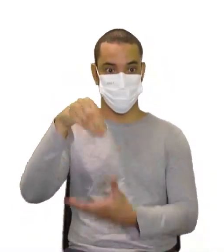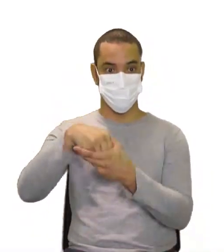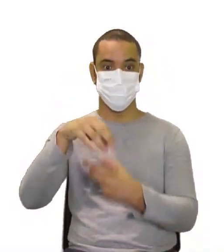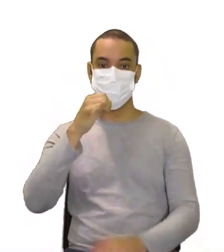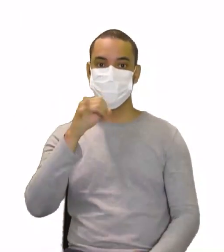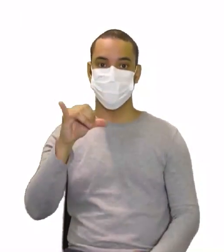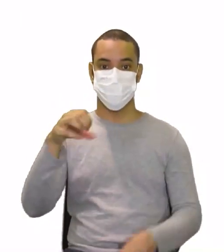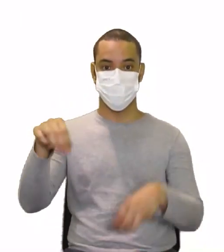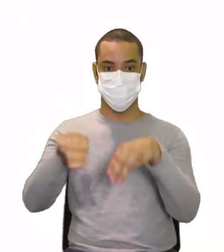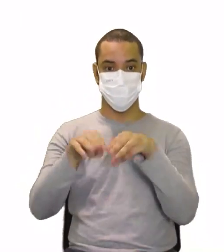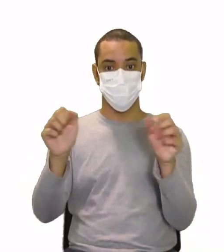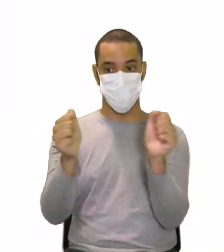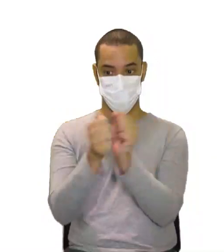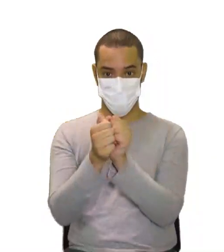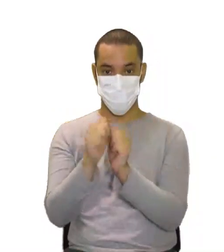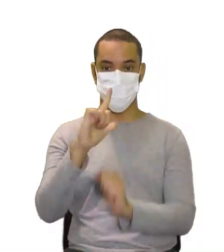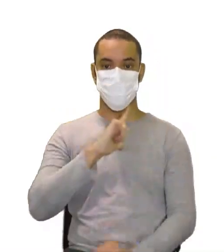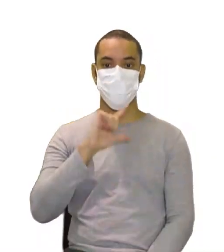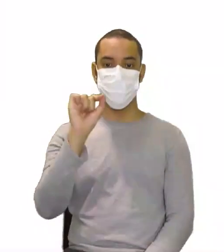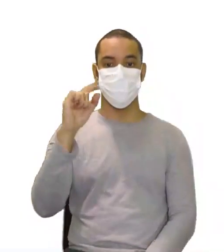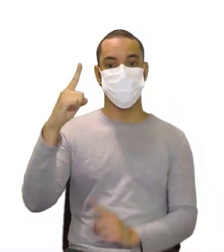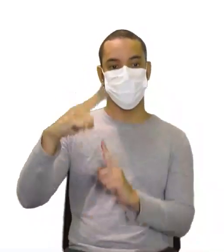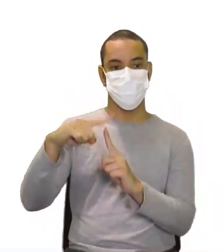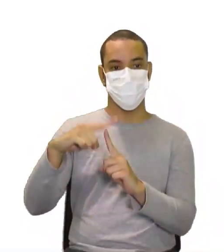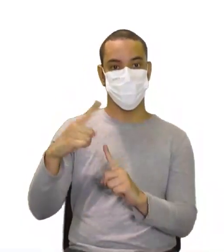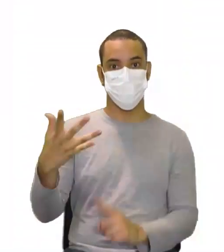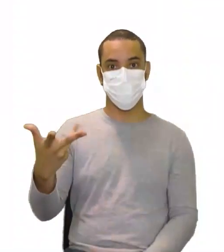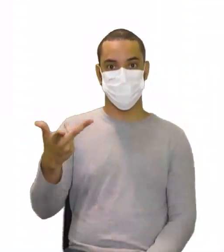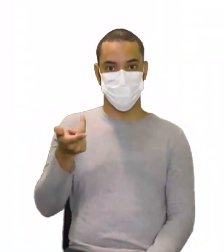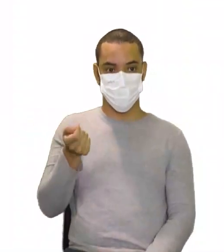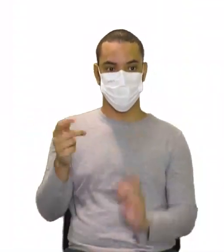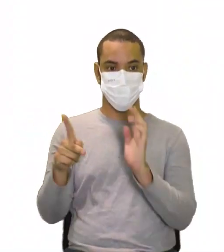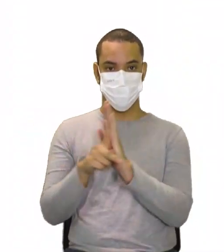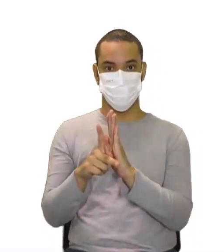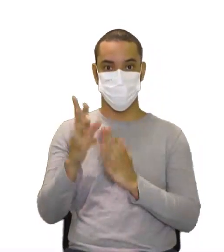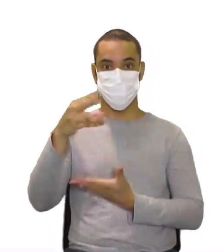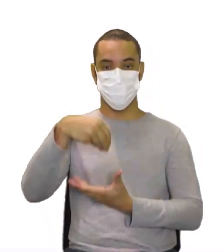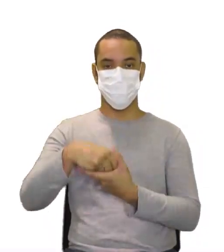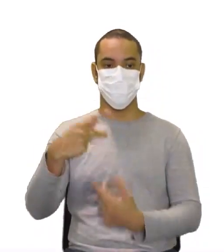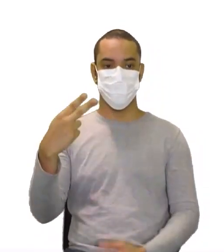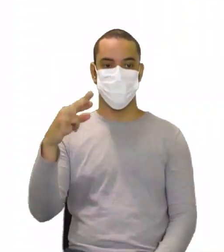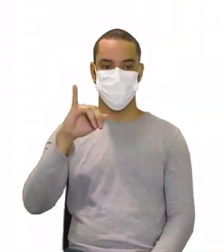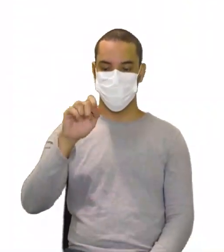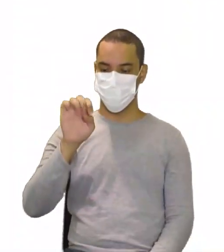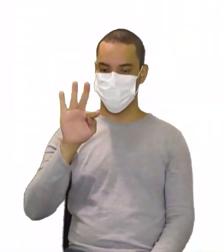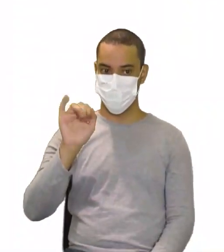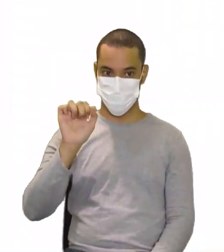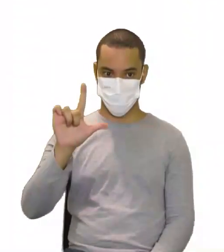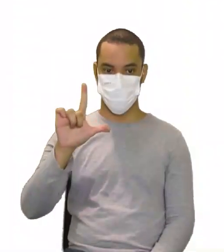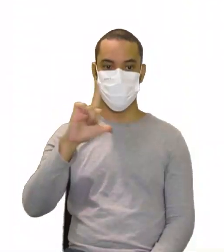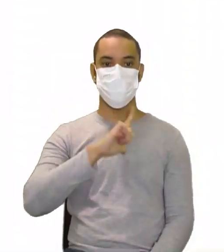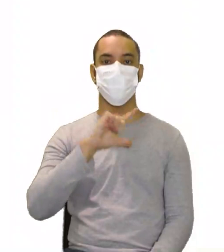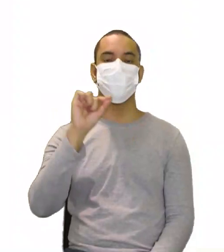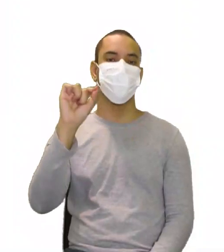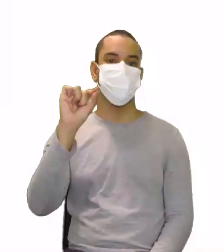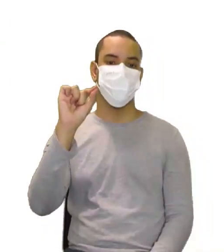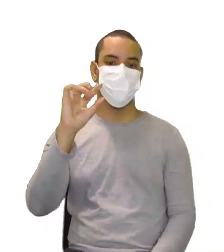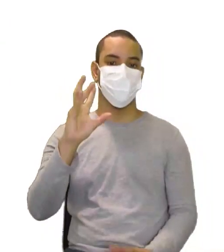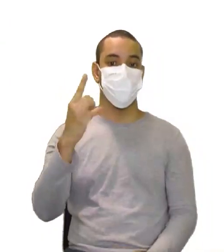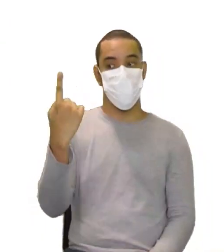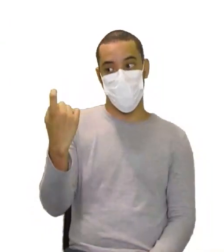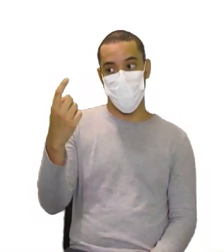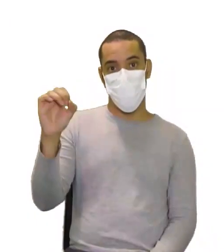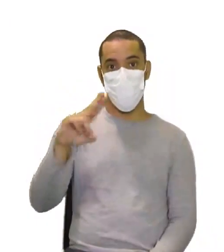eletricidade e magnetismo, é um tipo de acelerador de projétil que consiste em no caso, uma ou